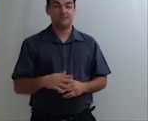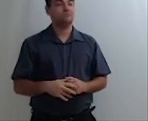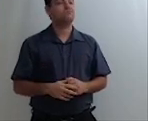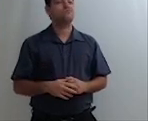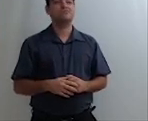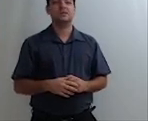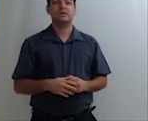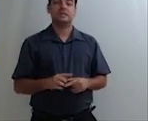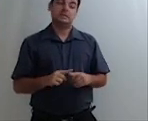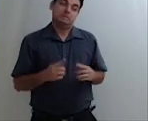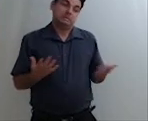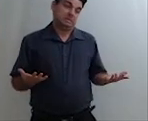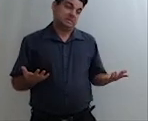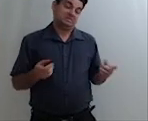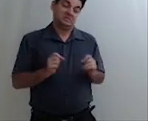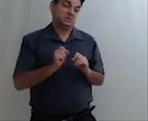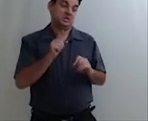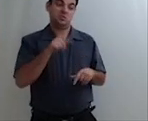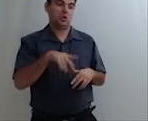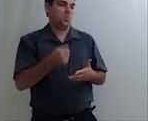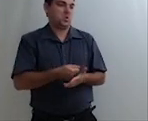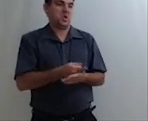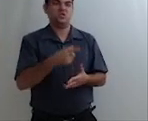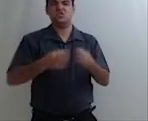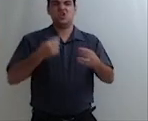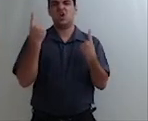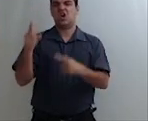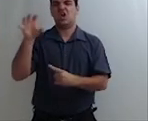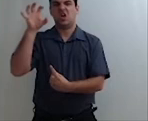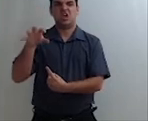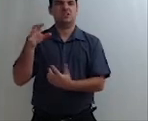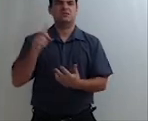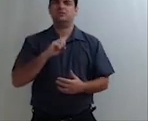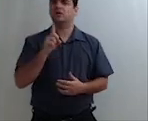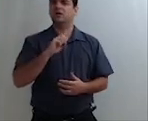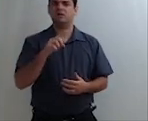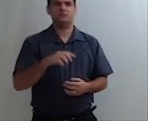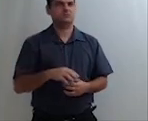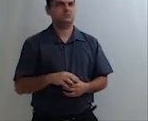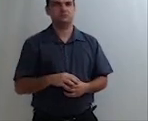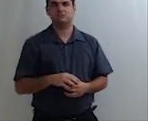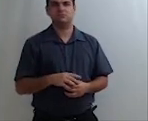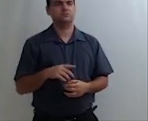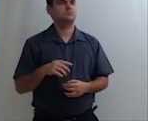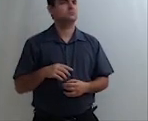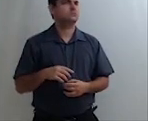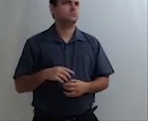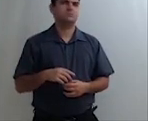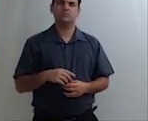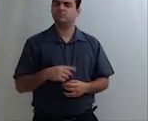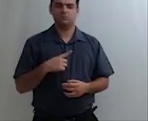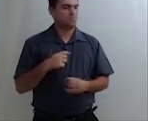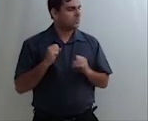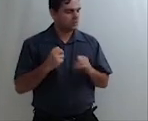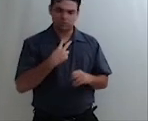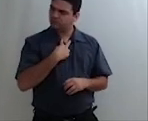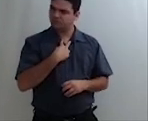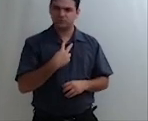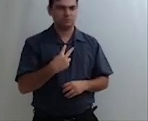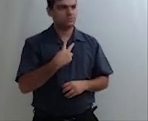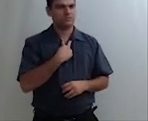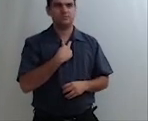autorizam Justiça não autoriza de forma alguma com todas as V entre